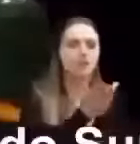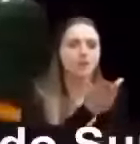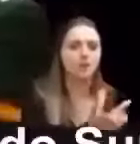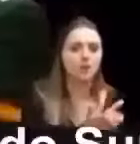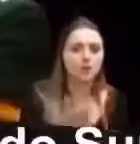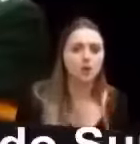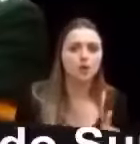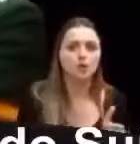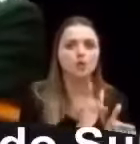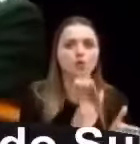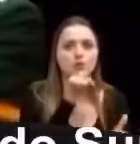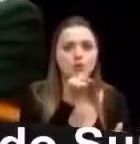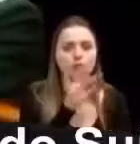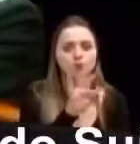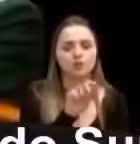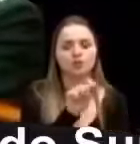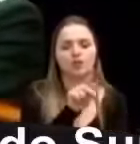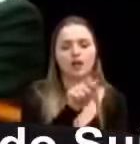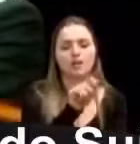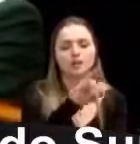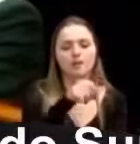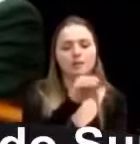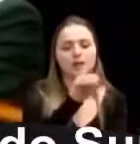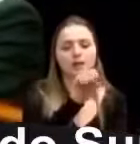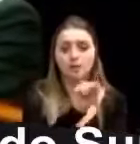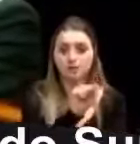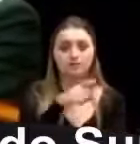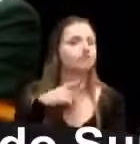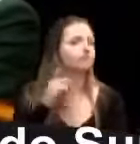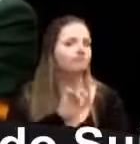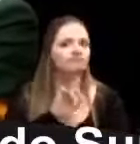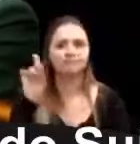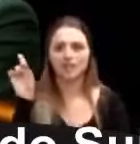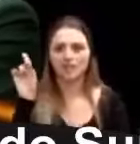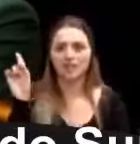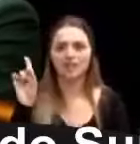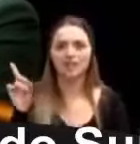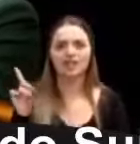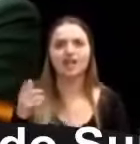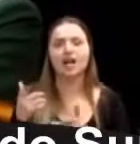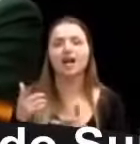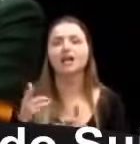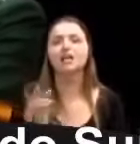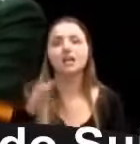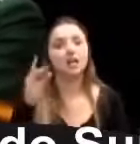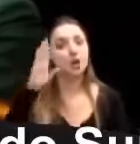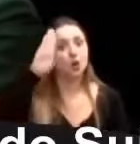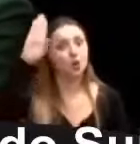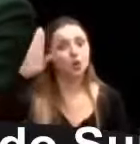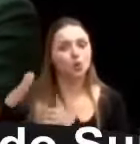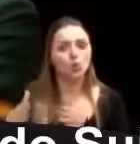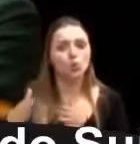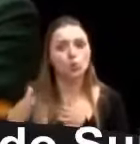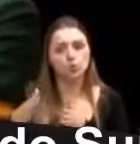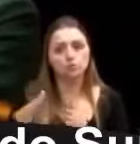E lá está o exército. Ninguém quis entrar naquela rodovia, num trecho, no pior